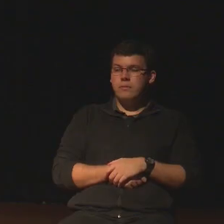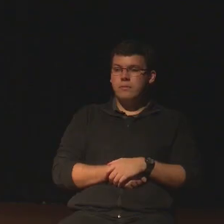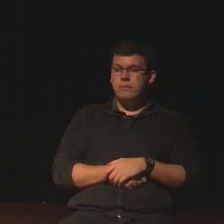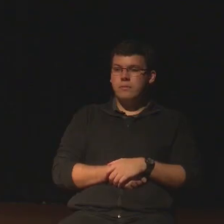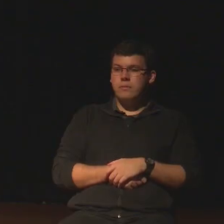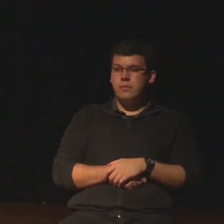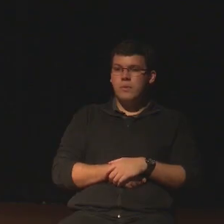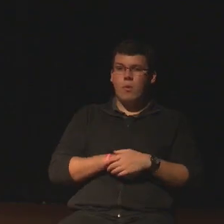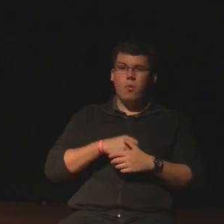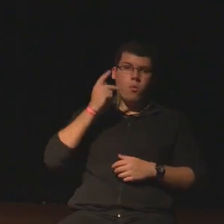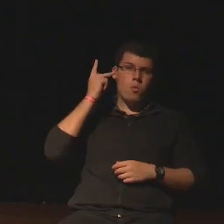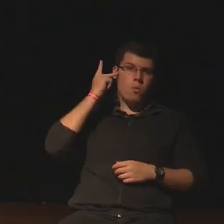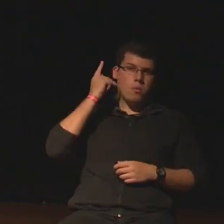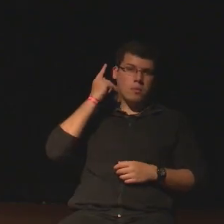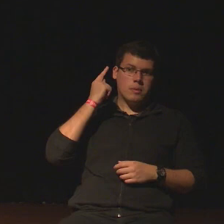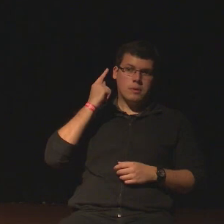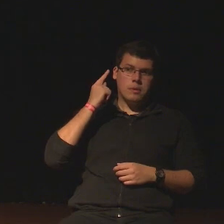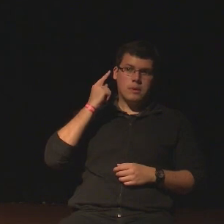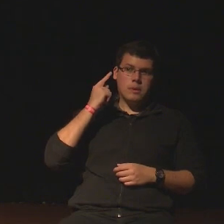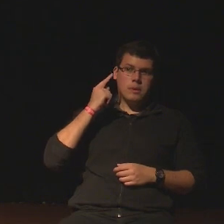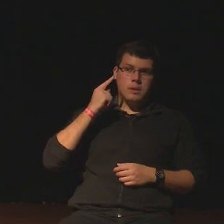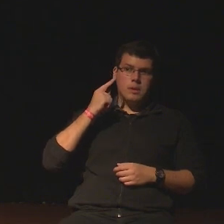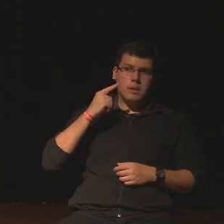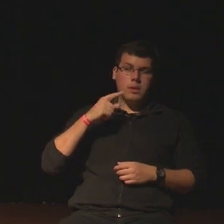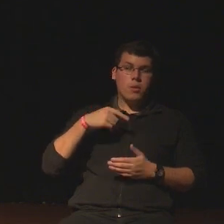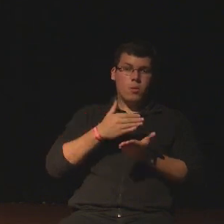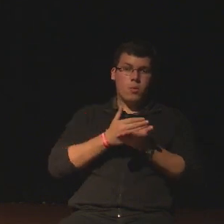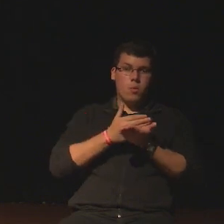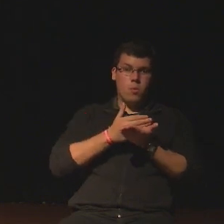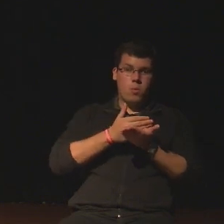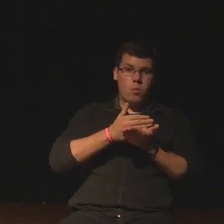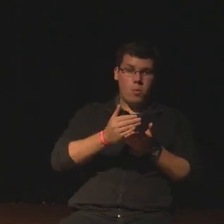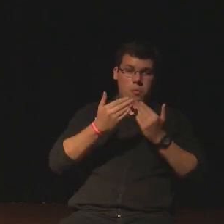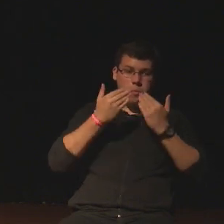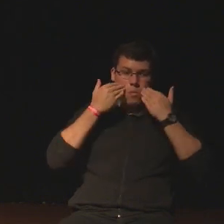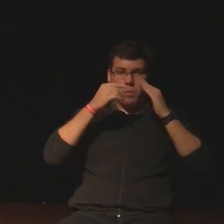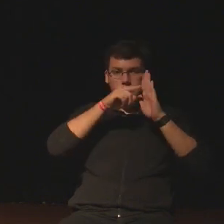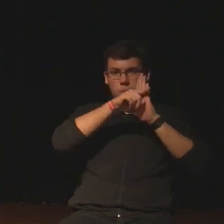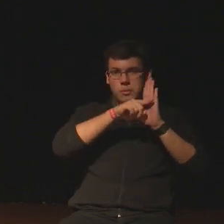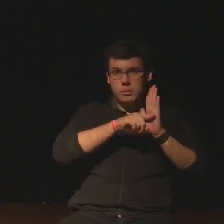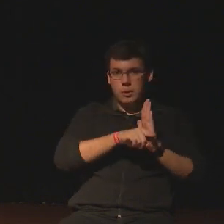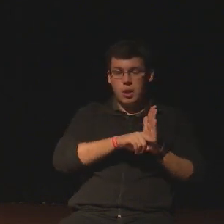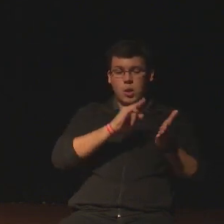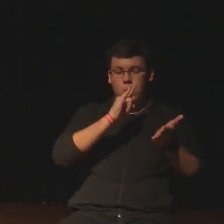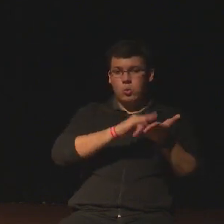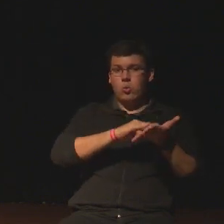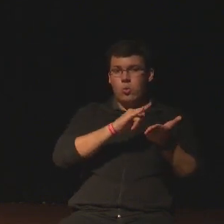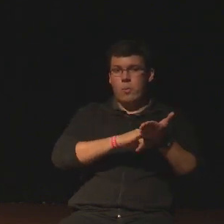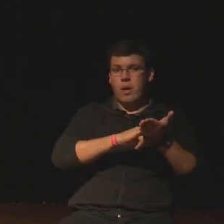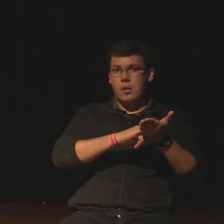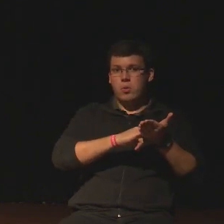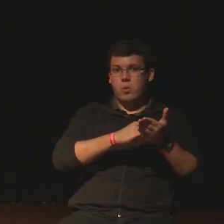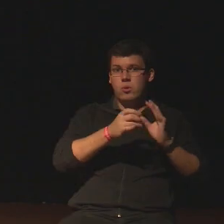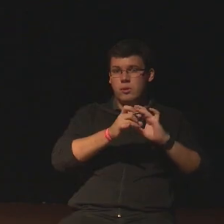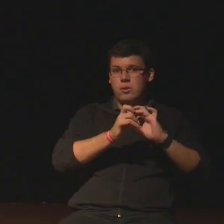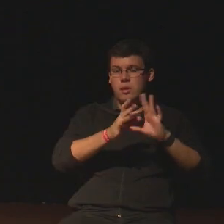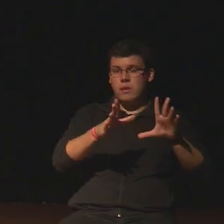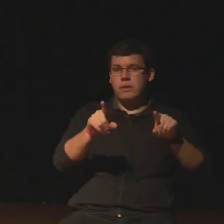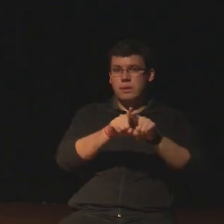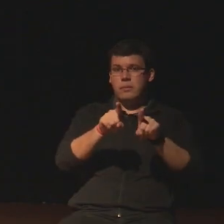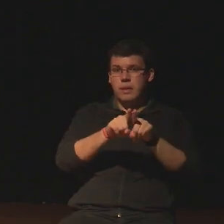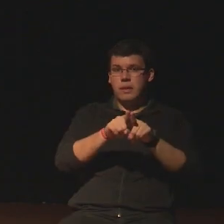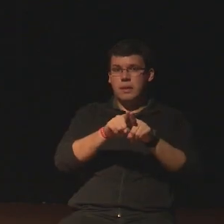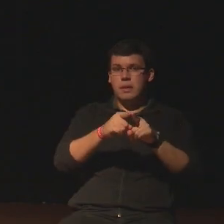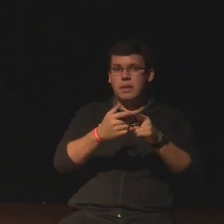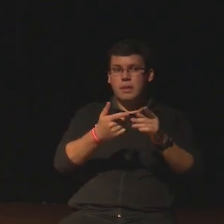Geralmente, quando a gente sobe a consulta pública, a gente dá o acesso aos documentos. Aí, na própria consulta, você vai